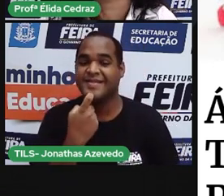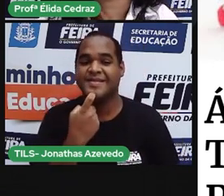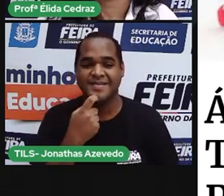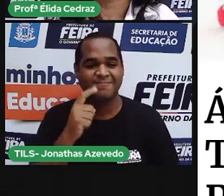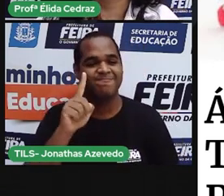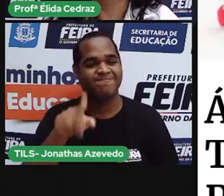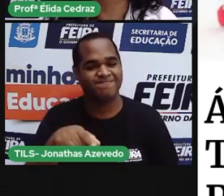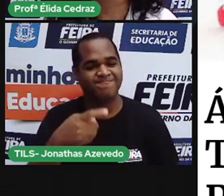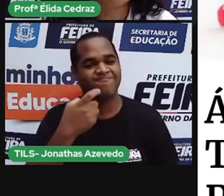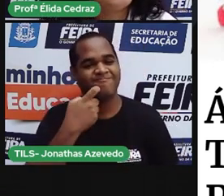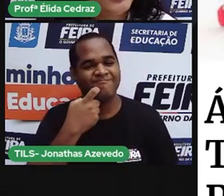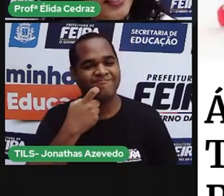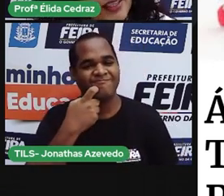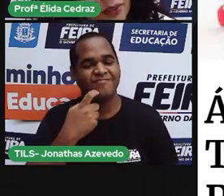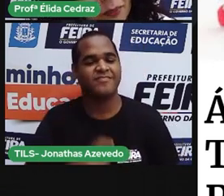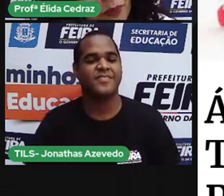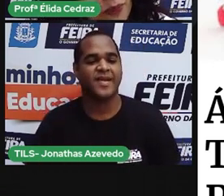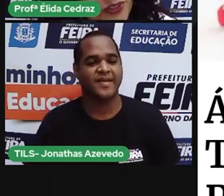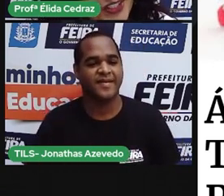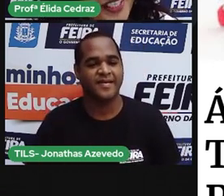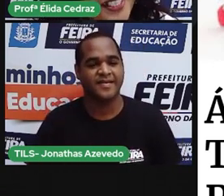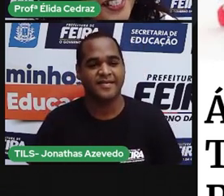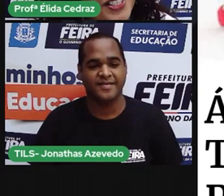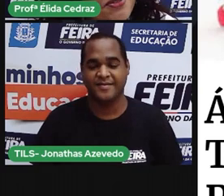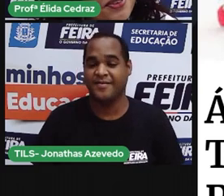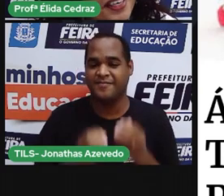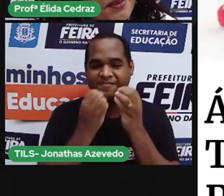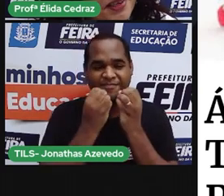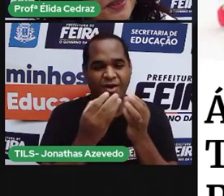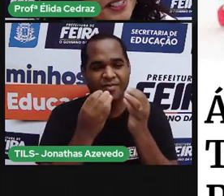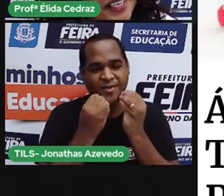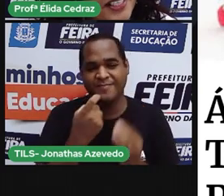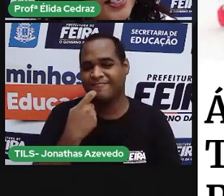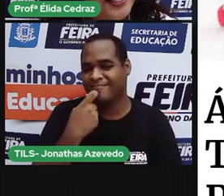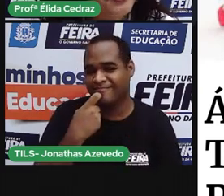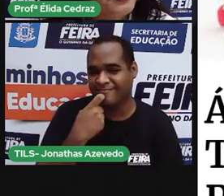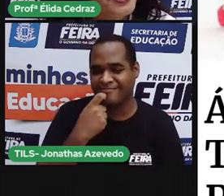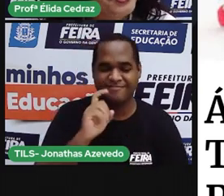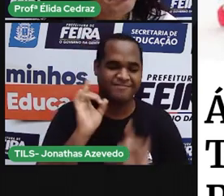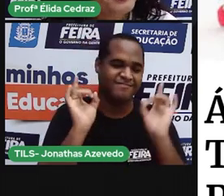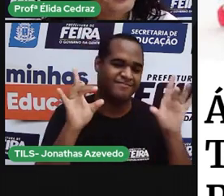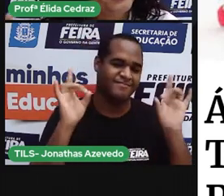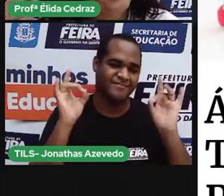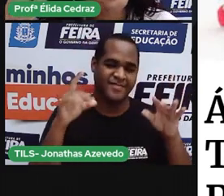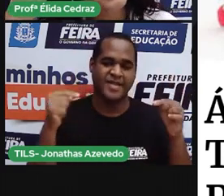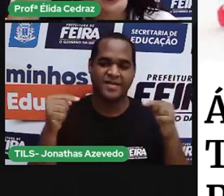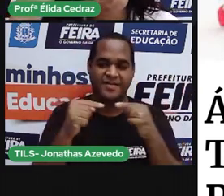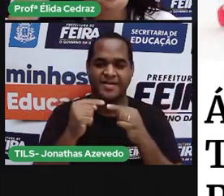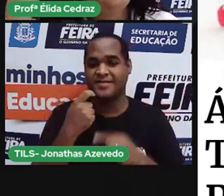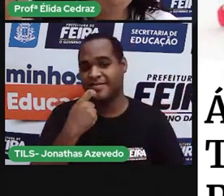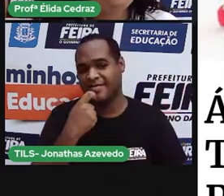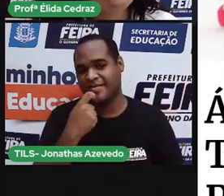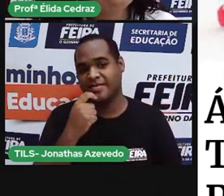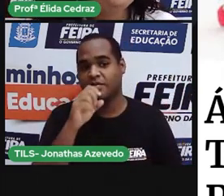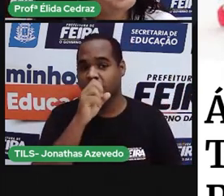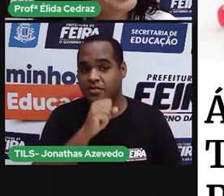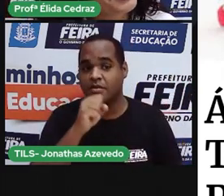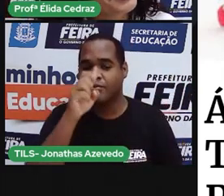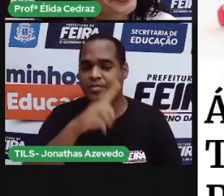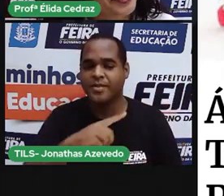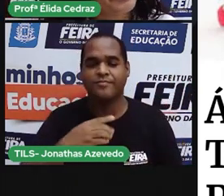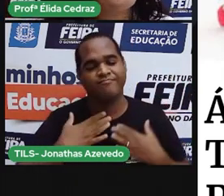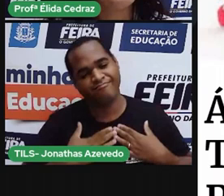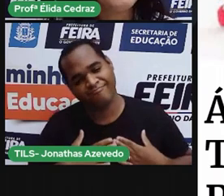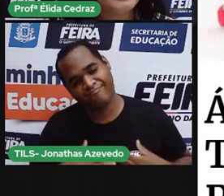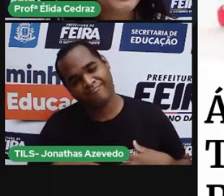sexta-feira. E é tão bom quando chega sexta-feira para vocês, né? Vocês já pensam logo, sábado e domingo eu vou